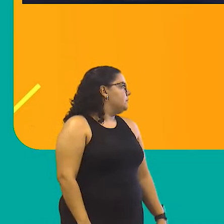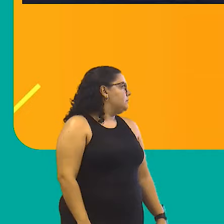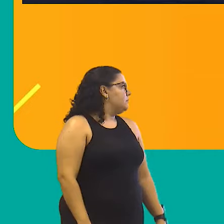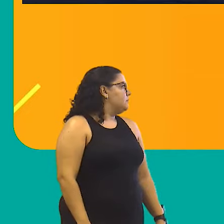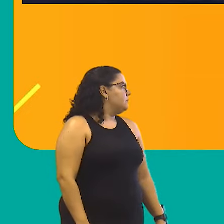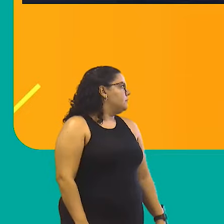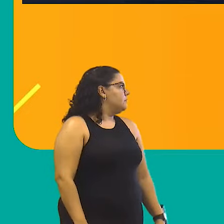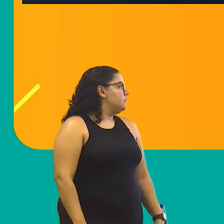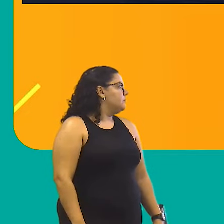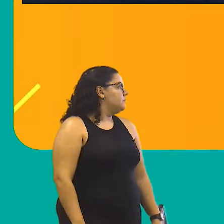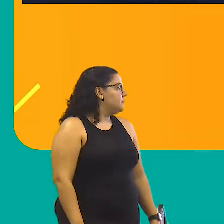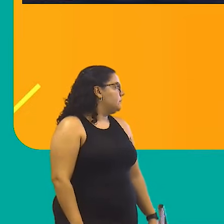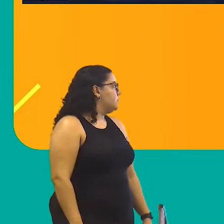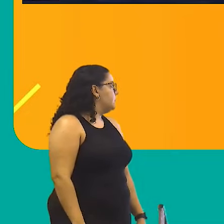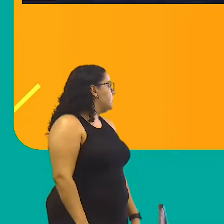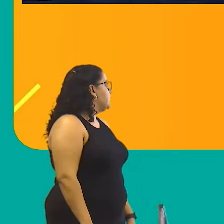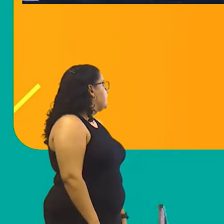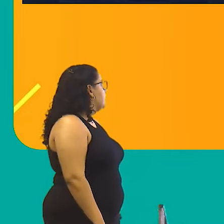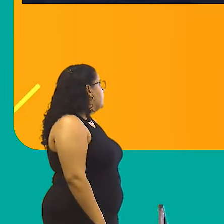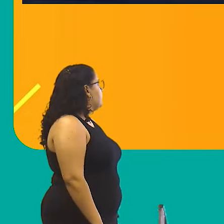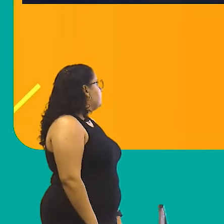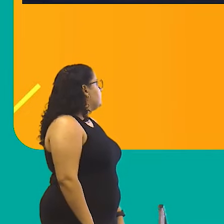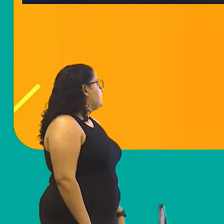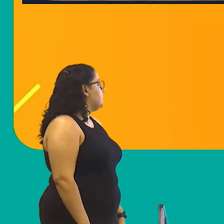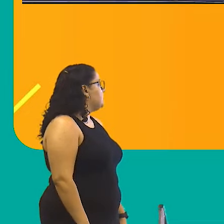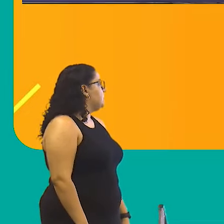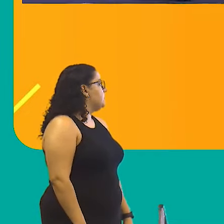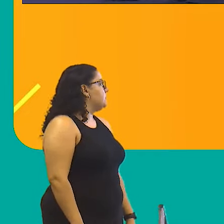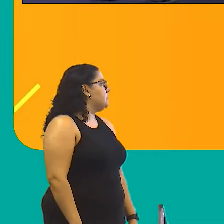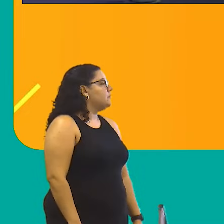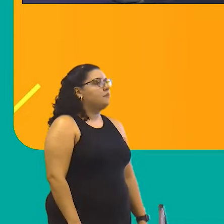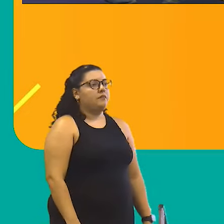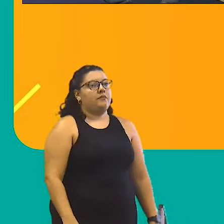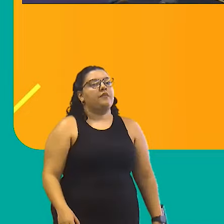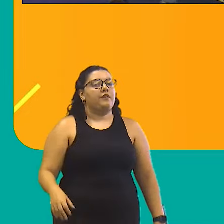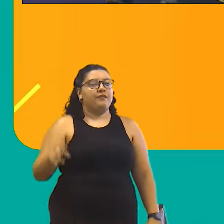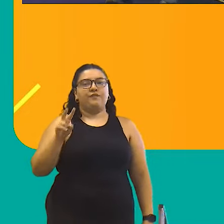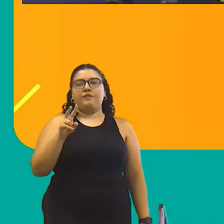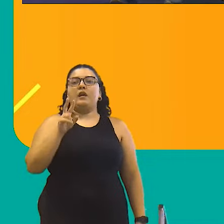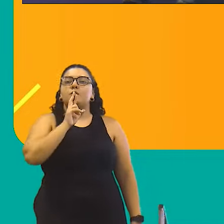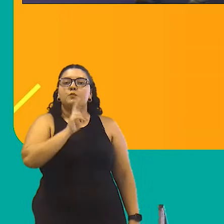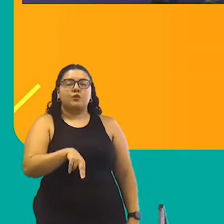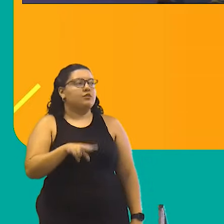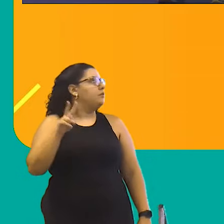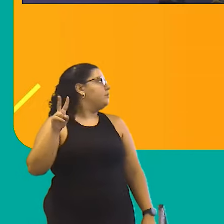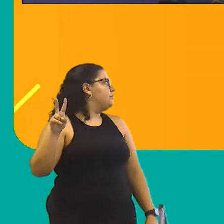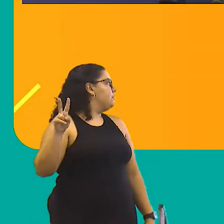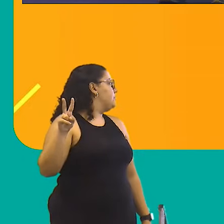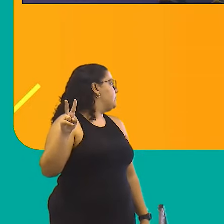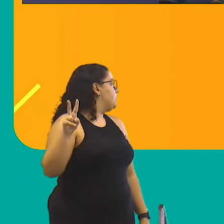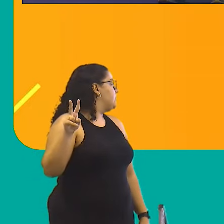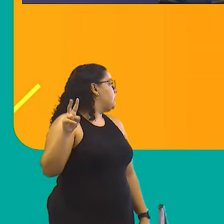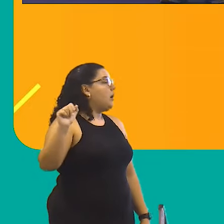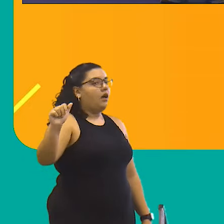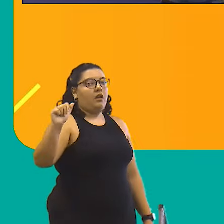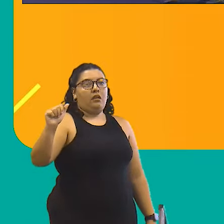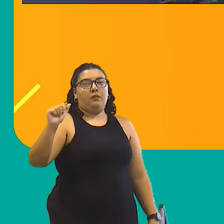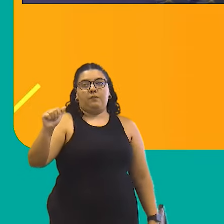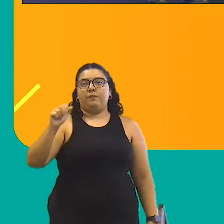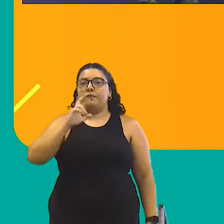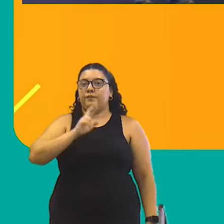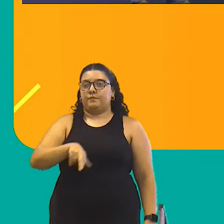Então qual que é a resposta da questão? Se eu preciso de uma onda bem curtinha? Violeta. E vale, cadê o violeta? Pronto, A